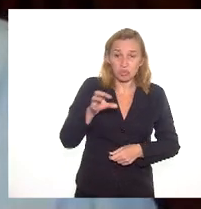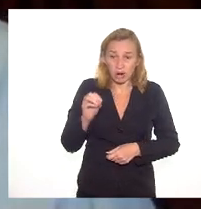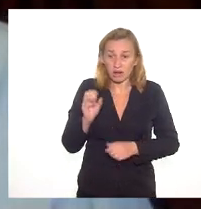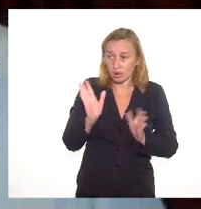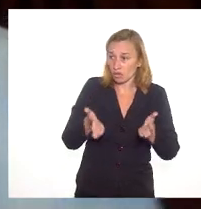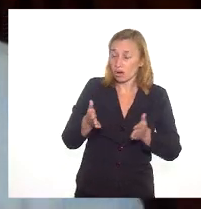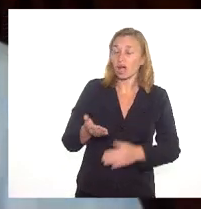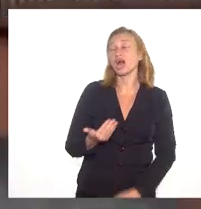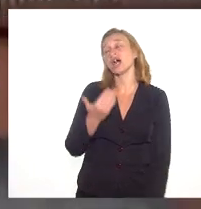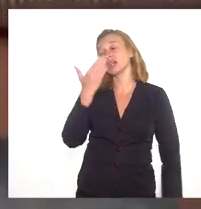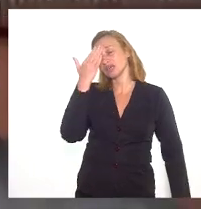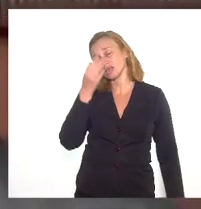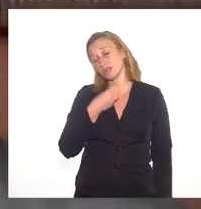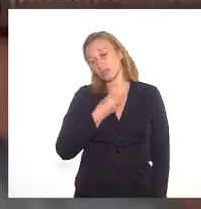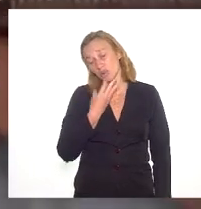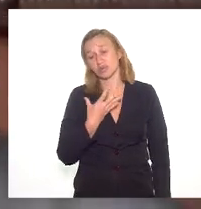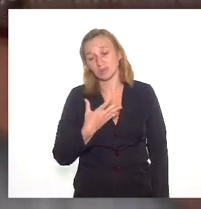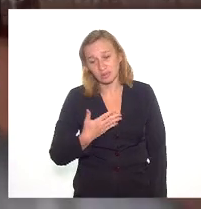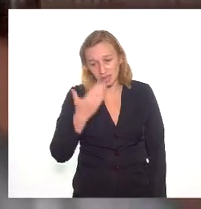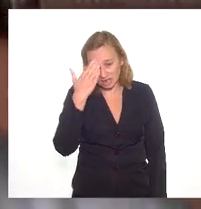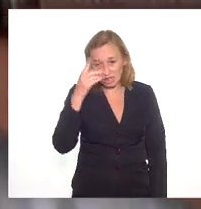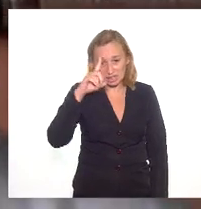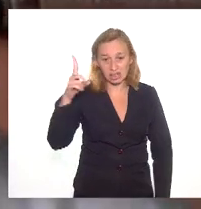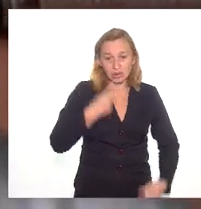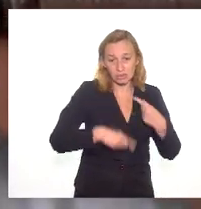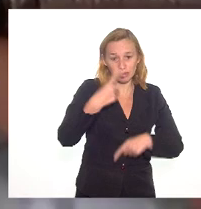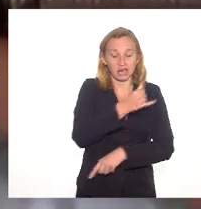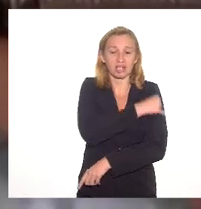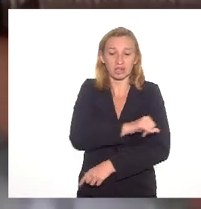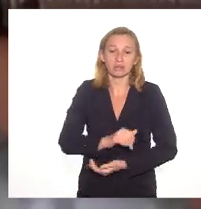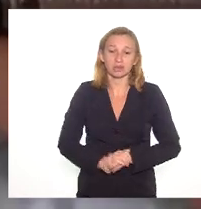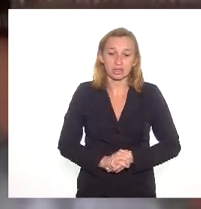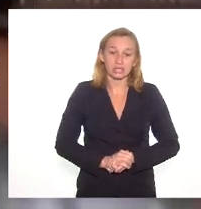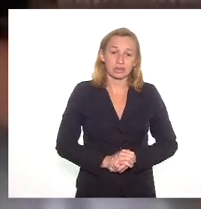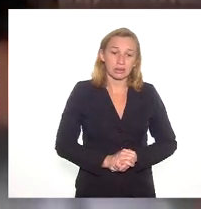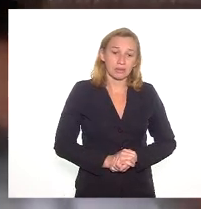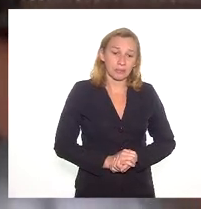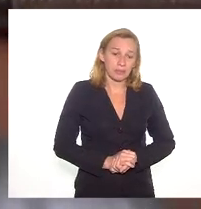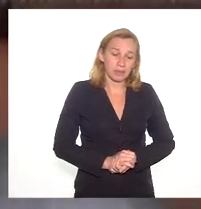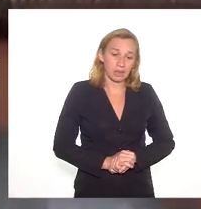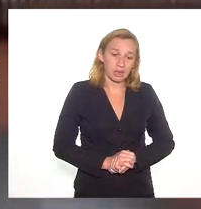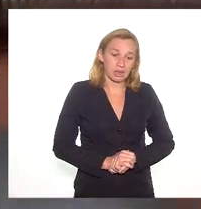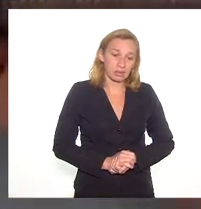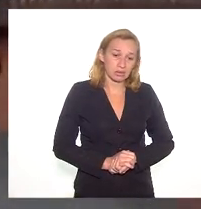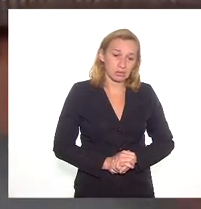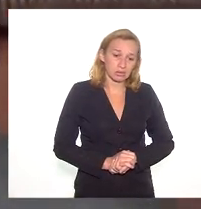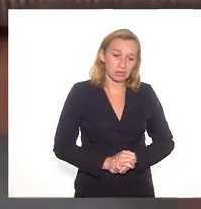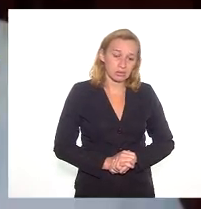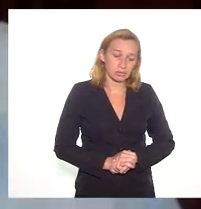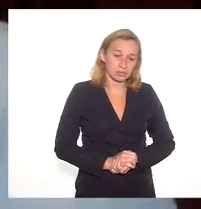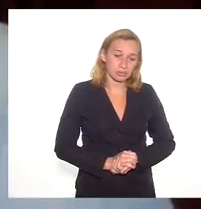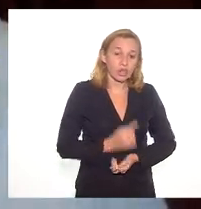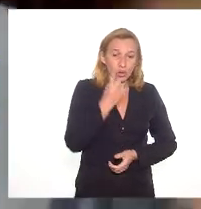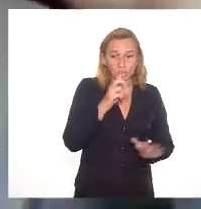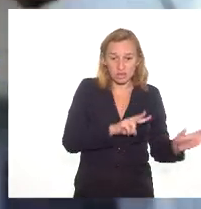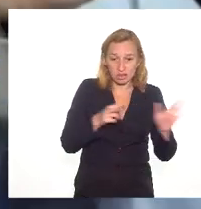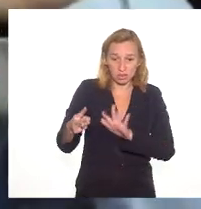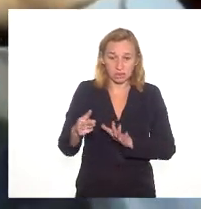que bom. Graças a Deus. Supera Rio, 25 de maio. Começa. Daqui a uma